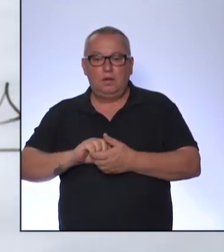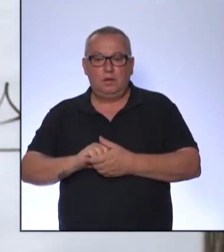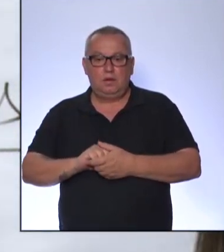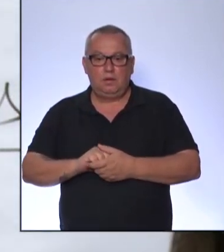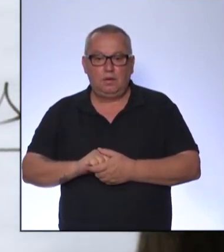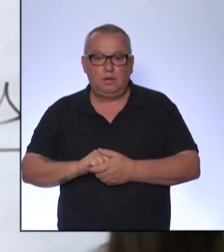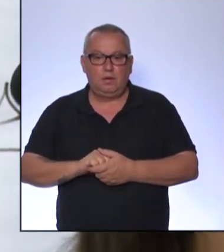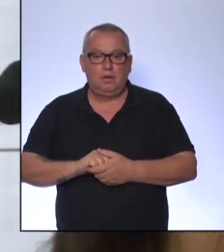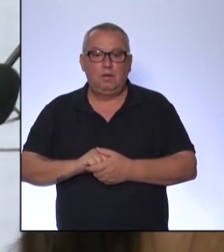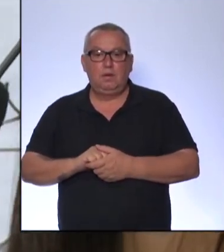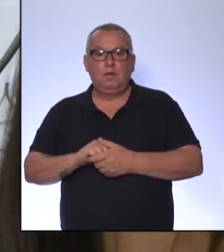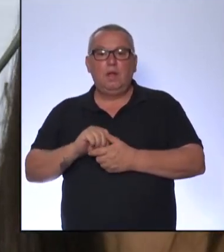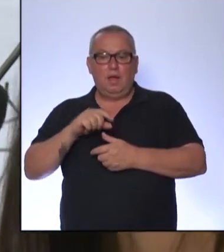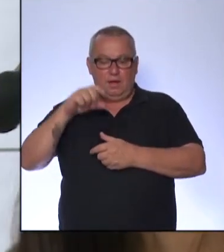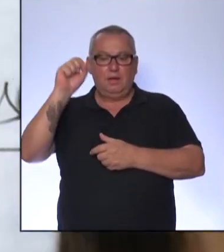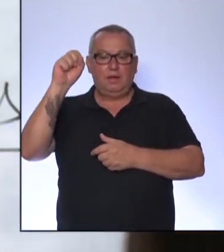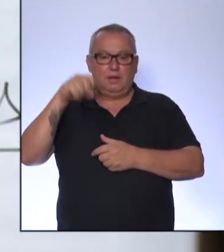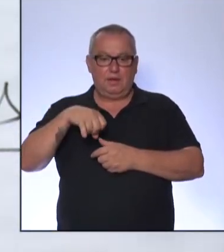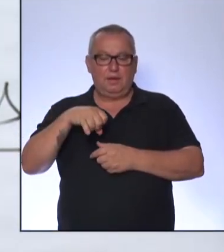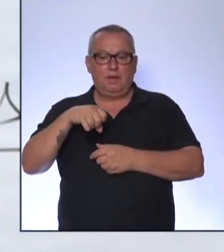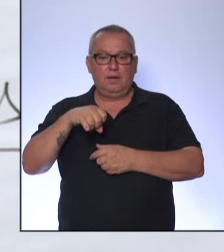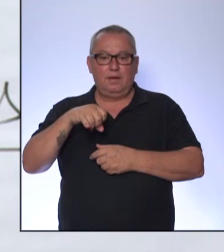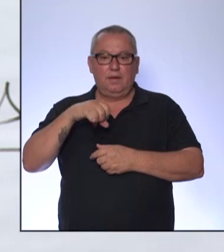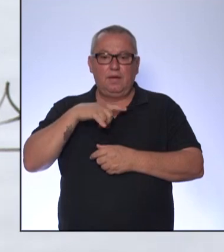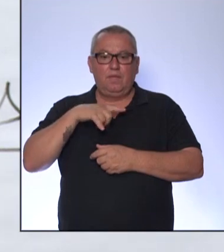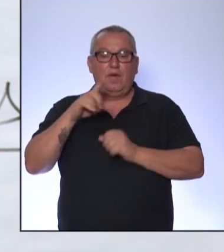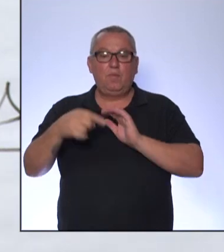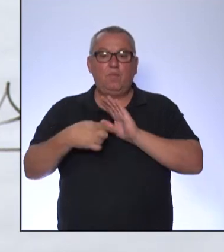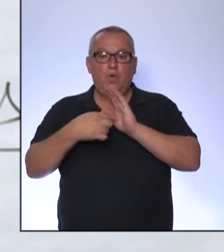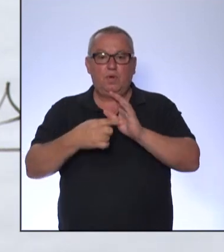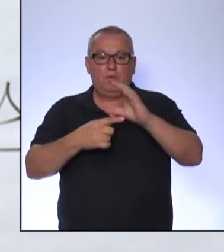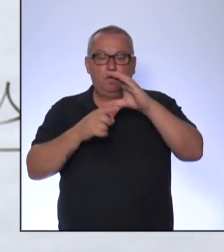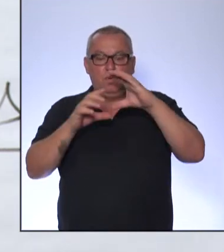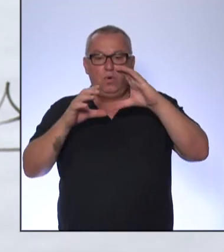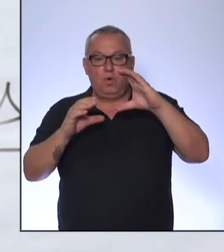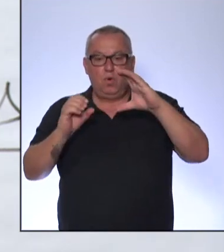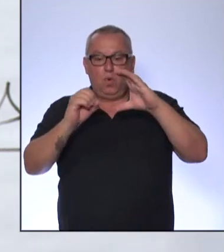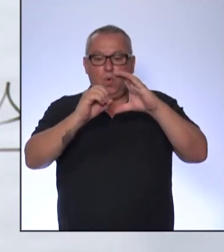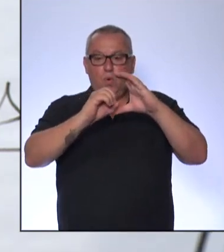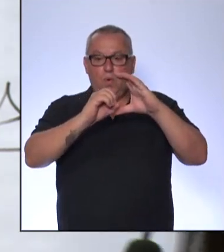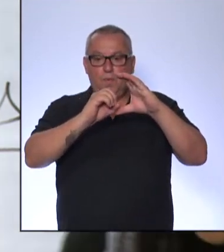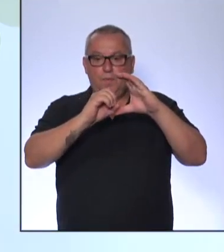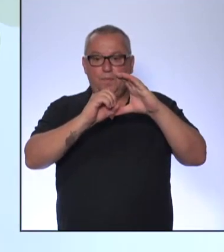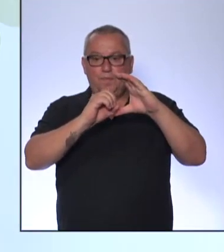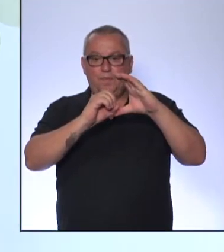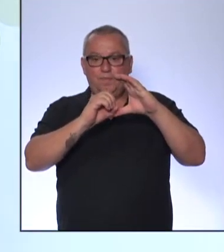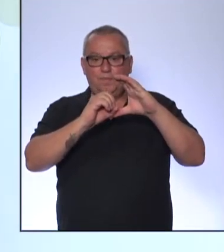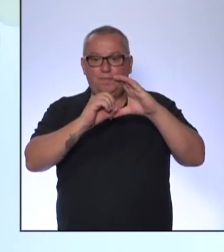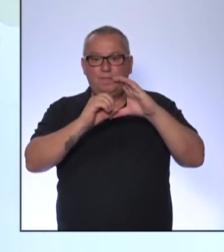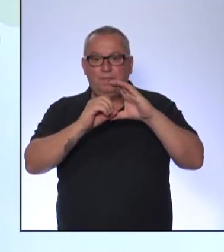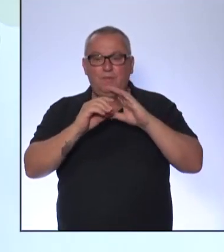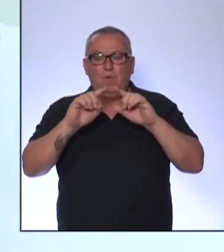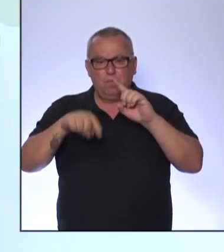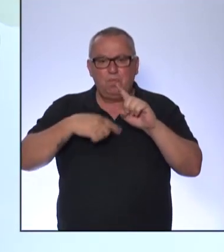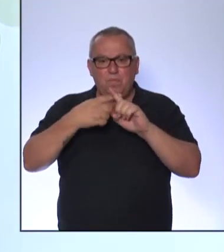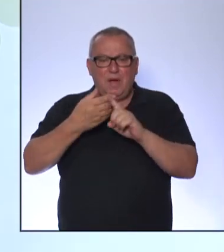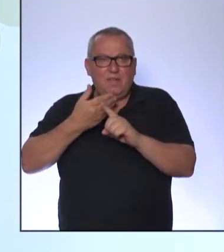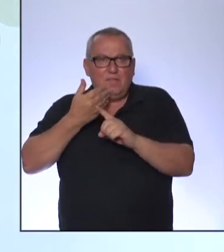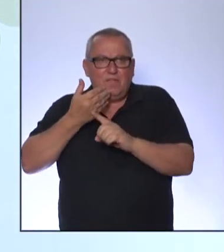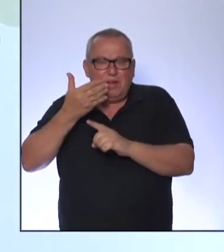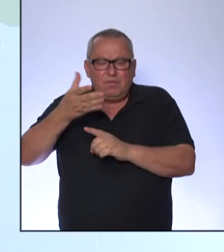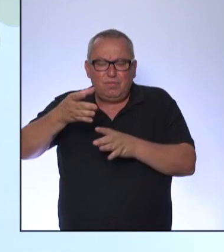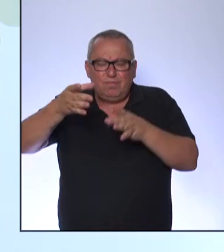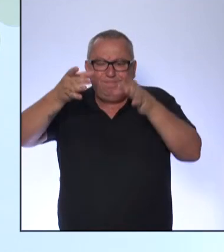Seres eucariontes, aí sim, eles já vão apresentar essa região nuclear. Para ficar um pouquinho mais fácil de